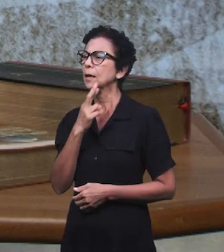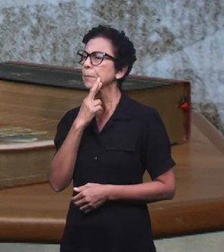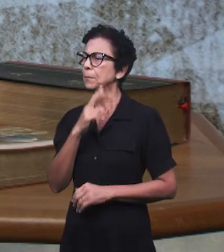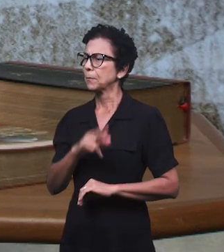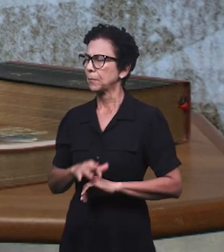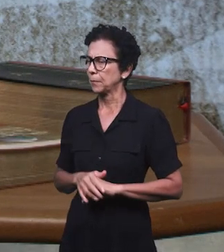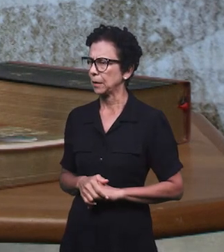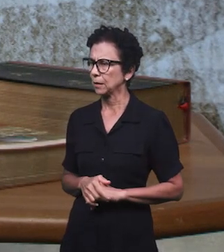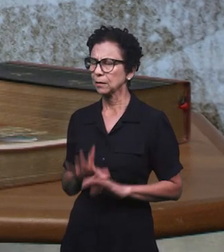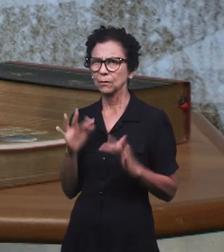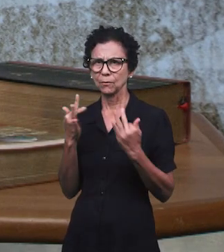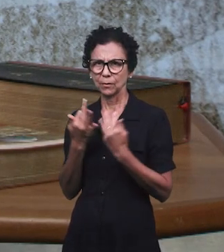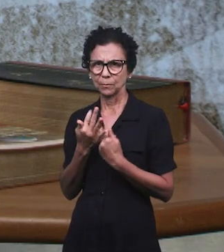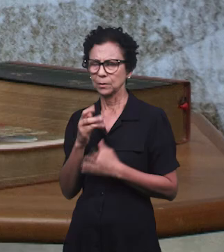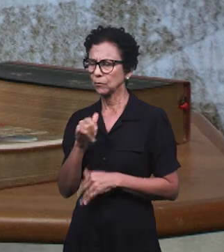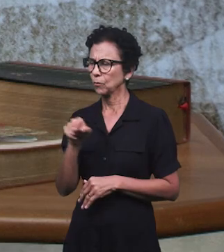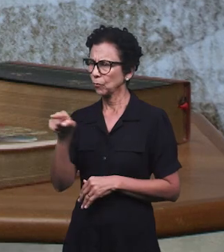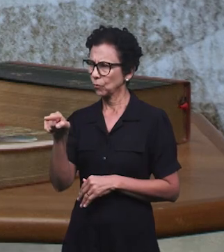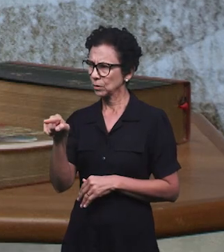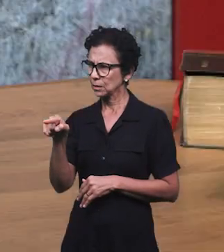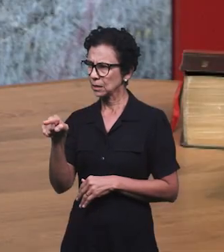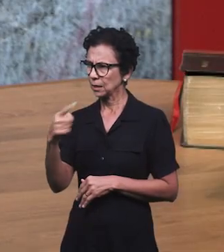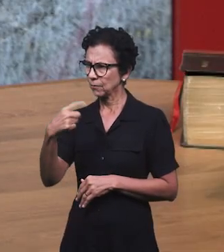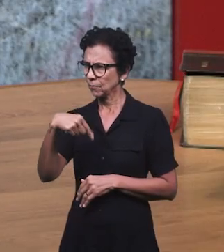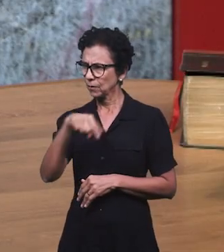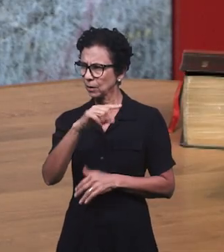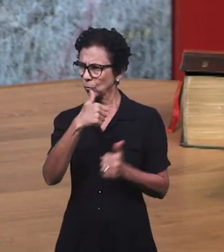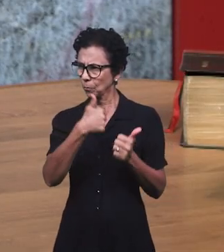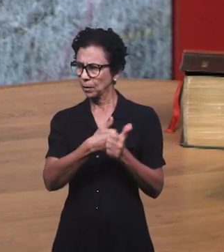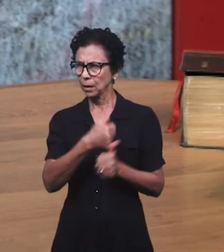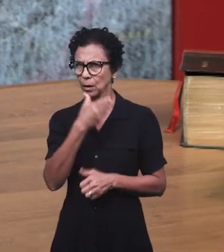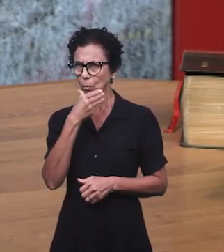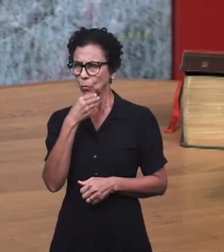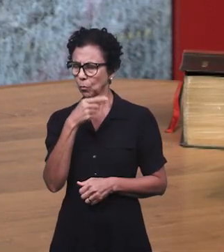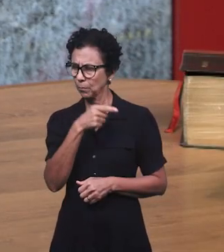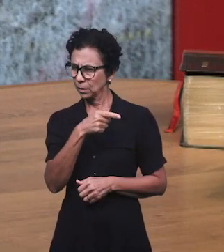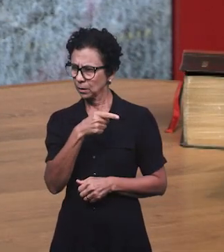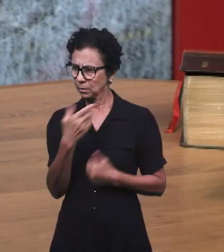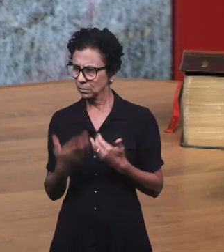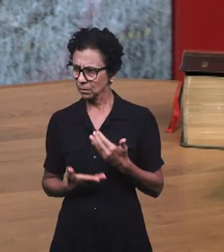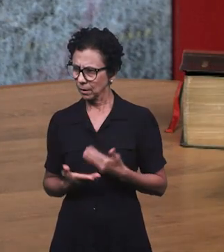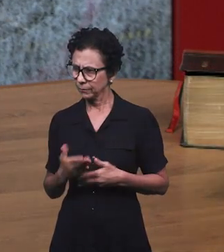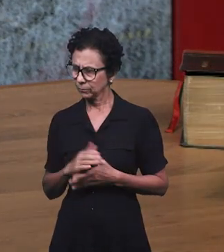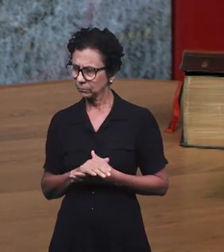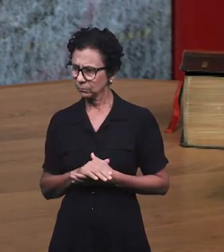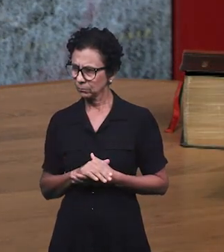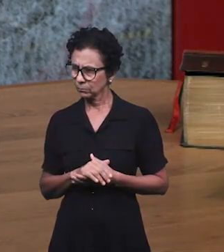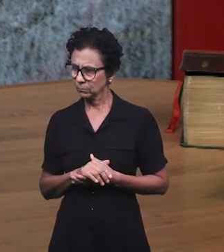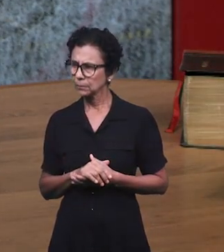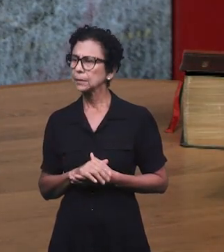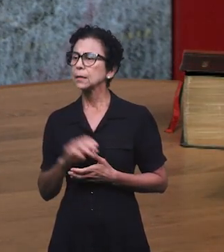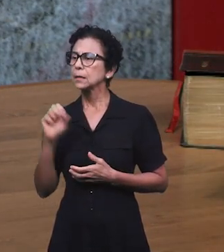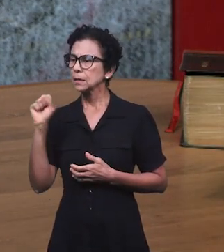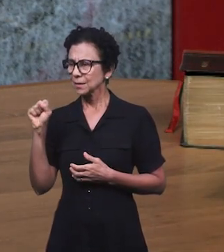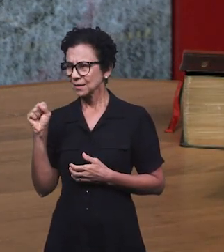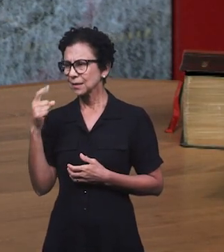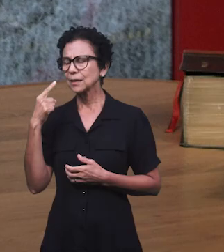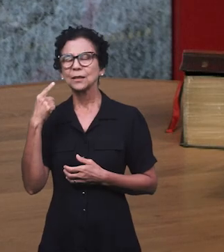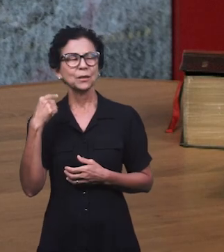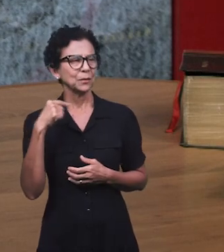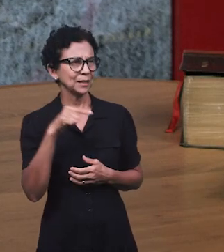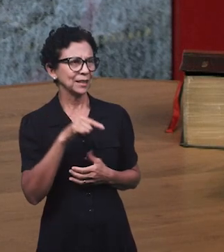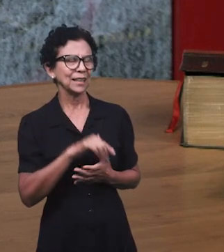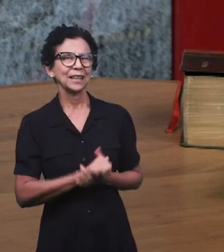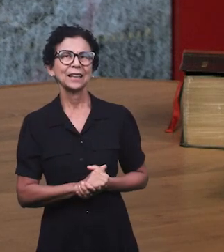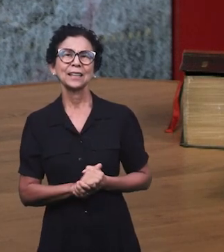tu com este varão? Ela respondeu, irei. Então despediram a Rebeca, sua